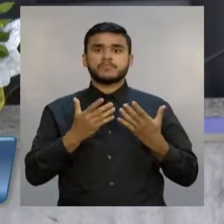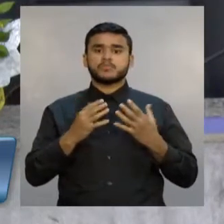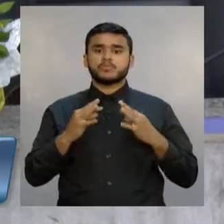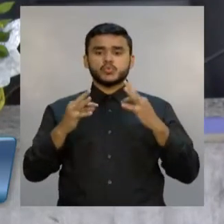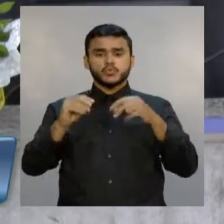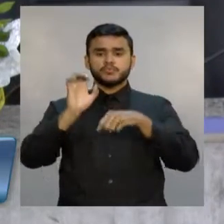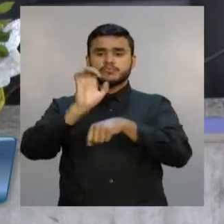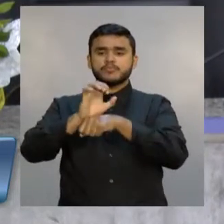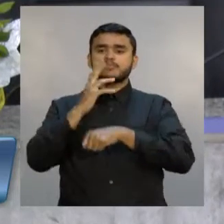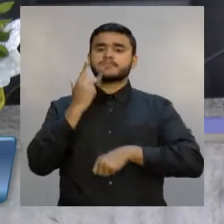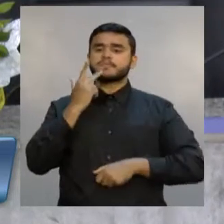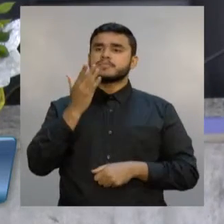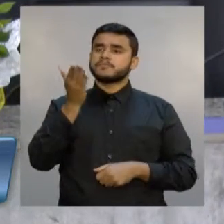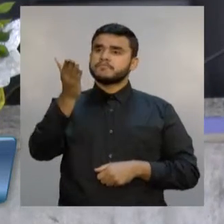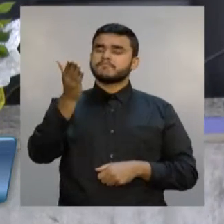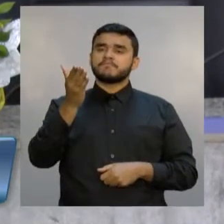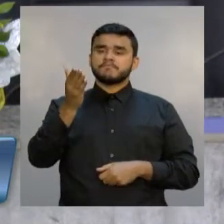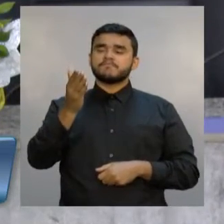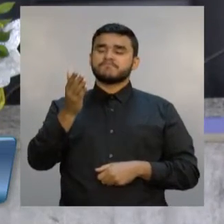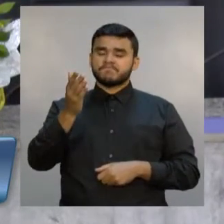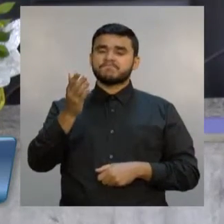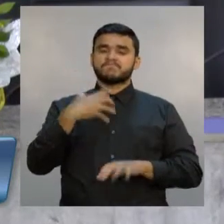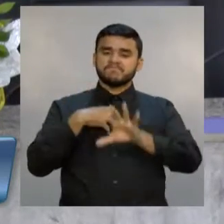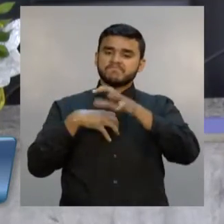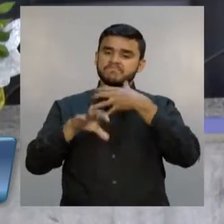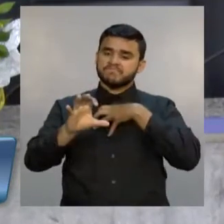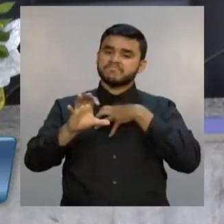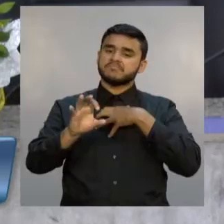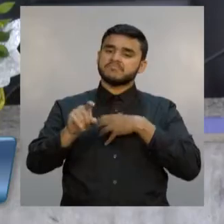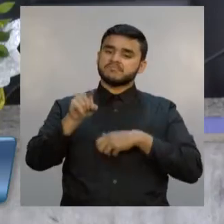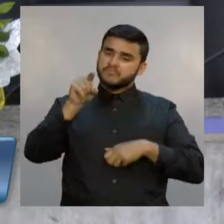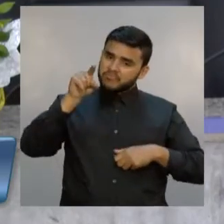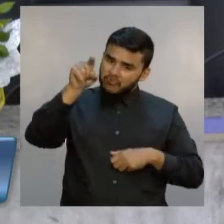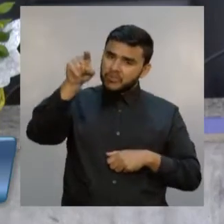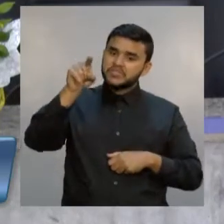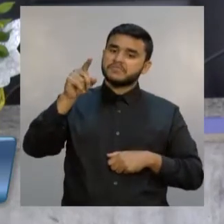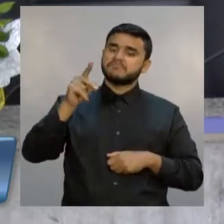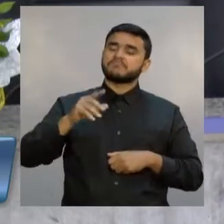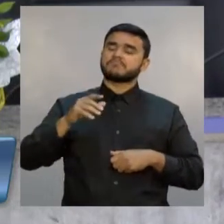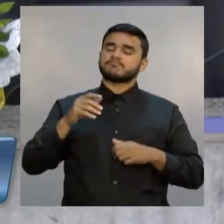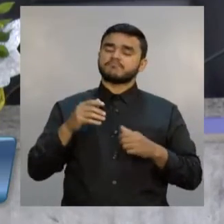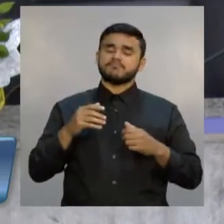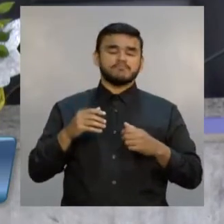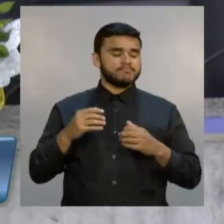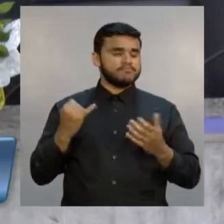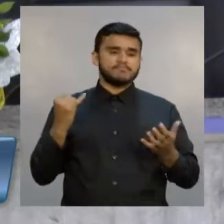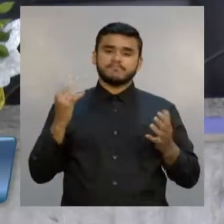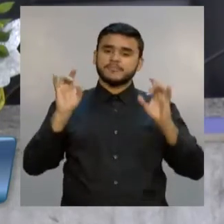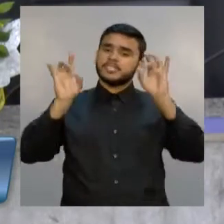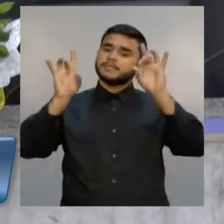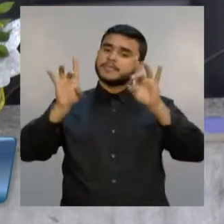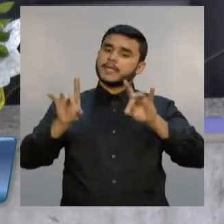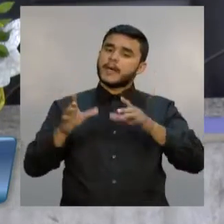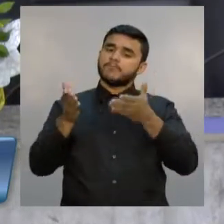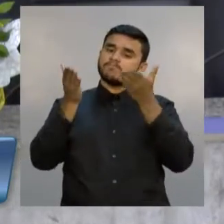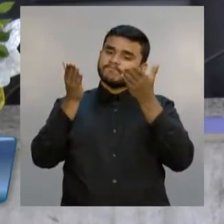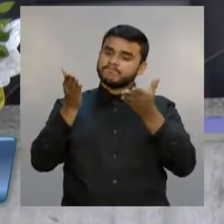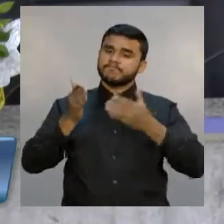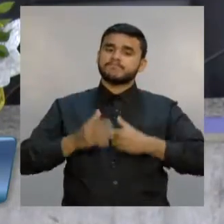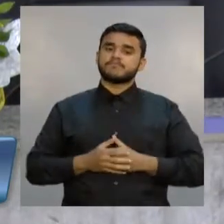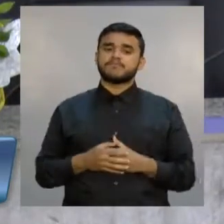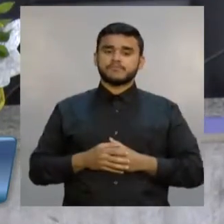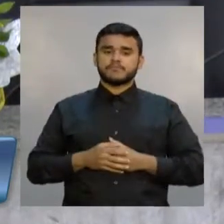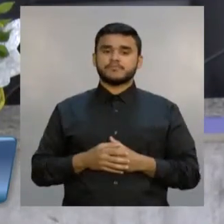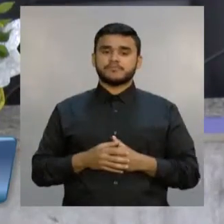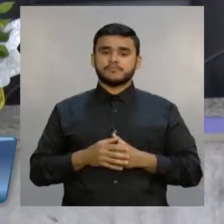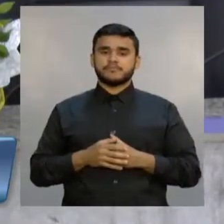ser humano que é o deputado Renato Rosendo aqui ao nosso lado. Vossa Excelência, deputado Renato Rosendo. E olha, eu não digo isso para todo mundo, não. Até soltar meu